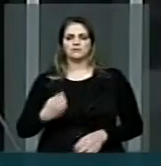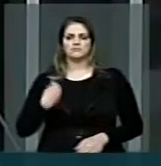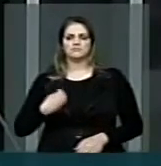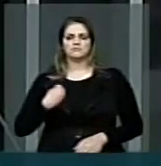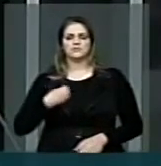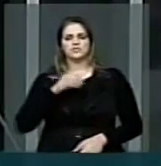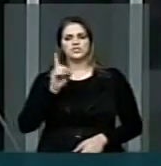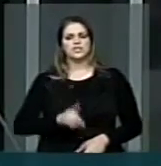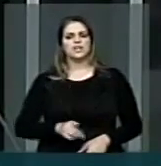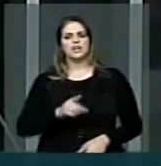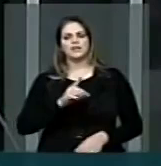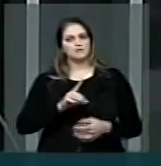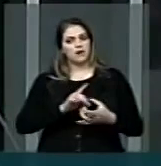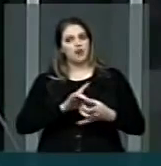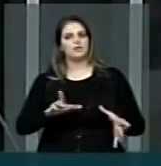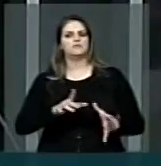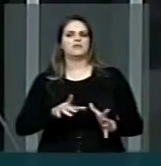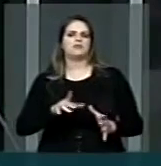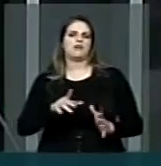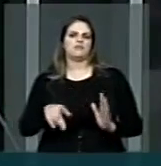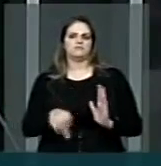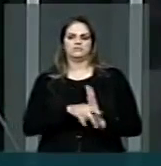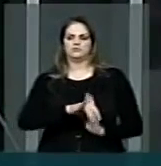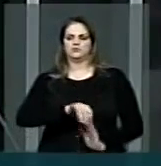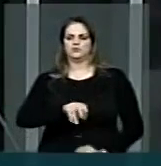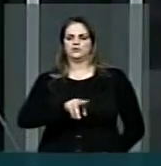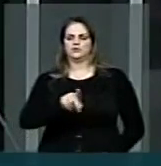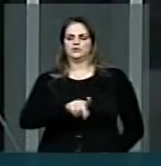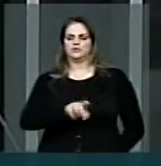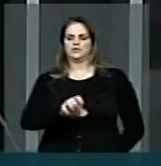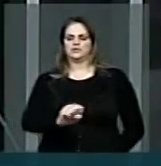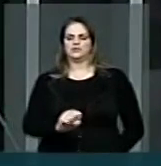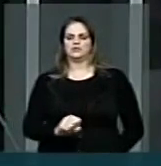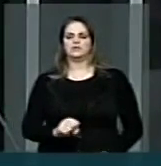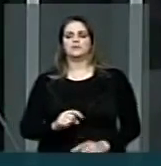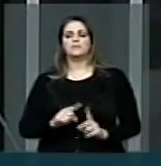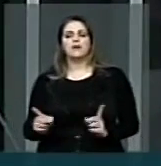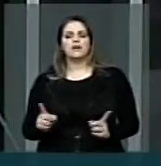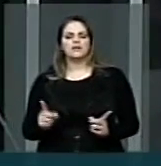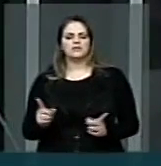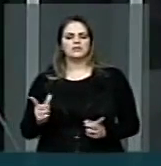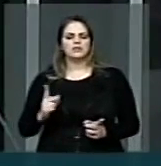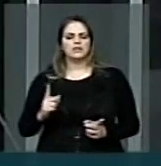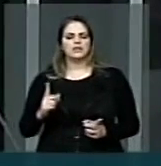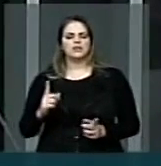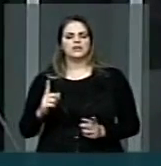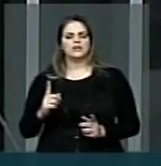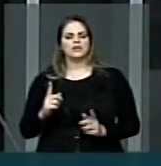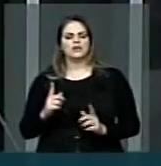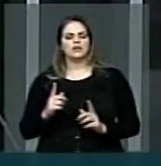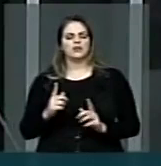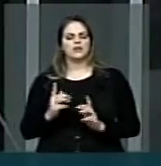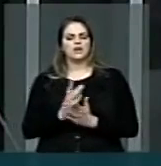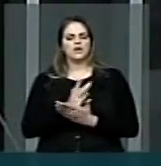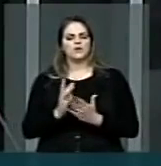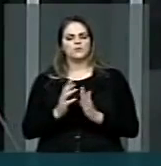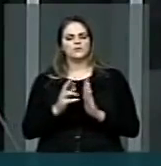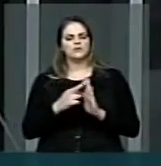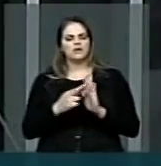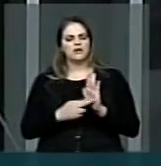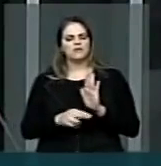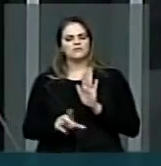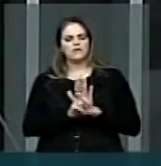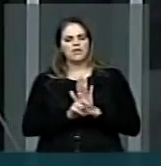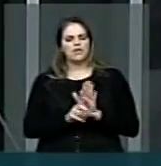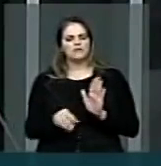a independência da magistratura. Não é causal a presença simultânea de tais dispositivos em nossa Carta Magna.